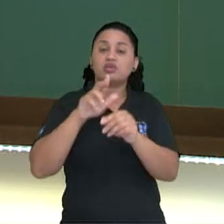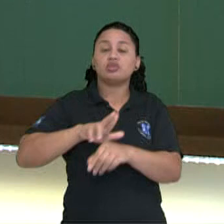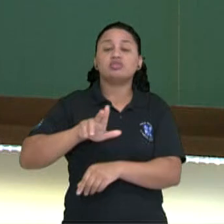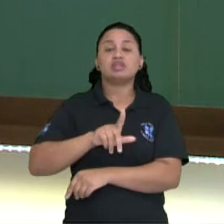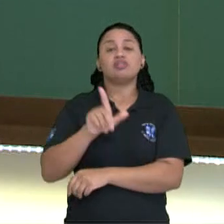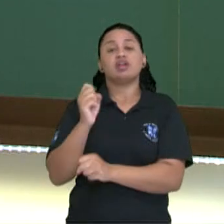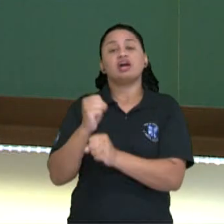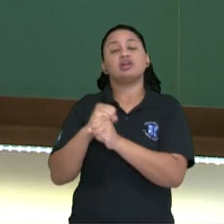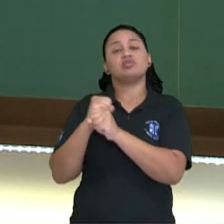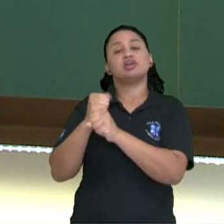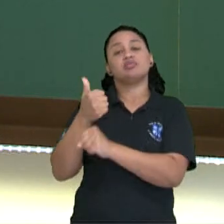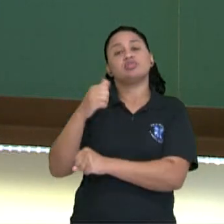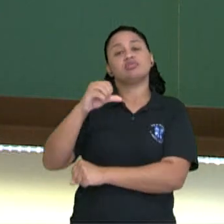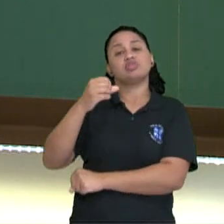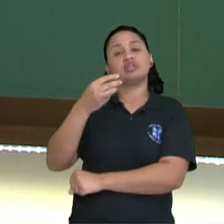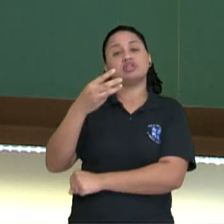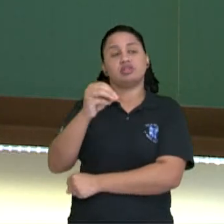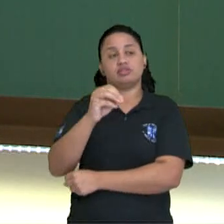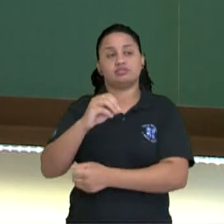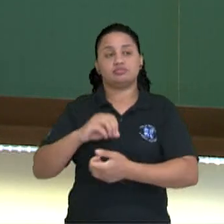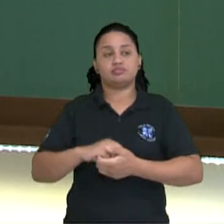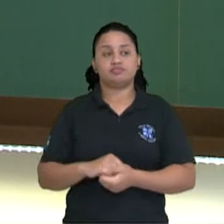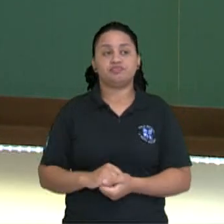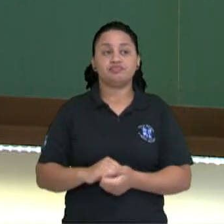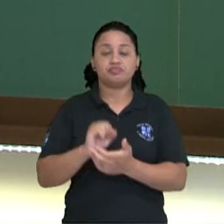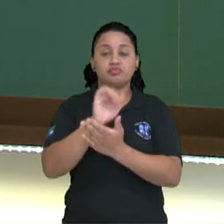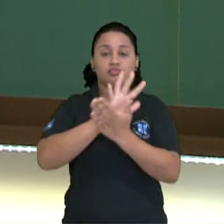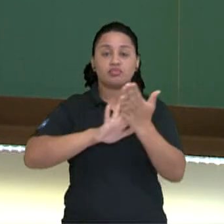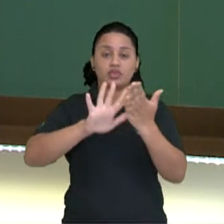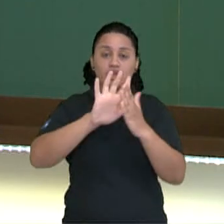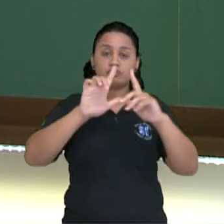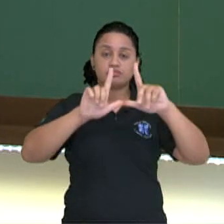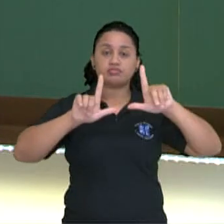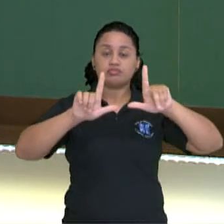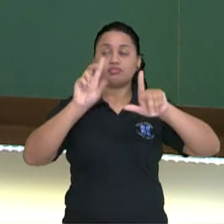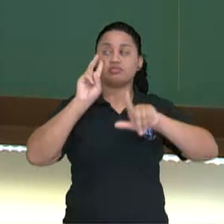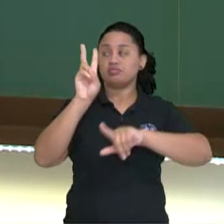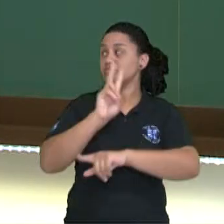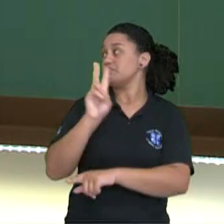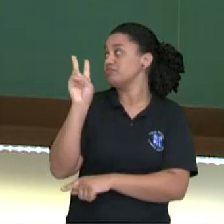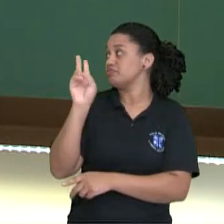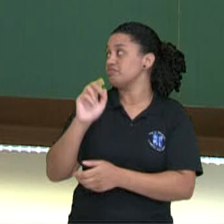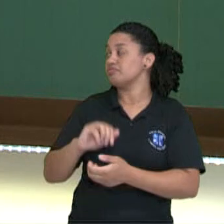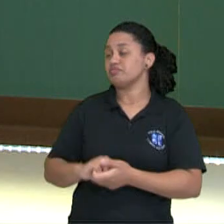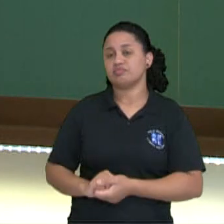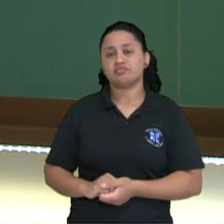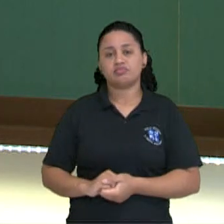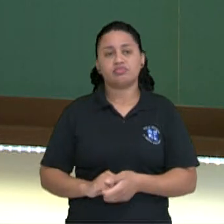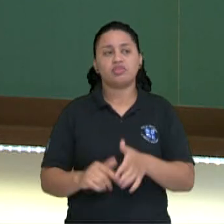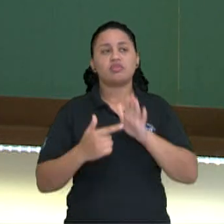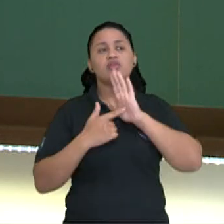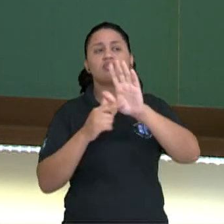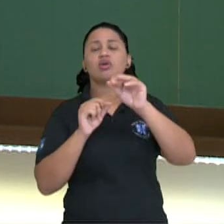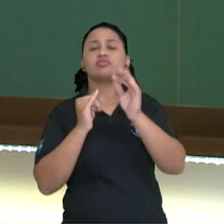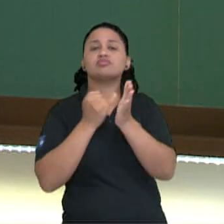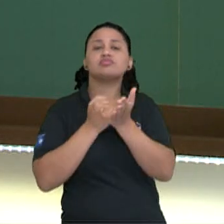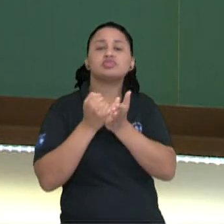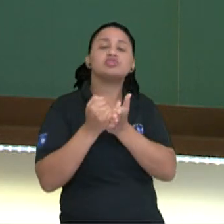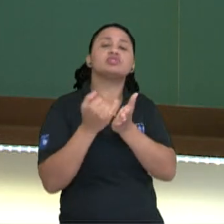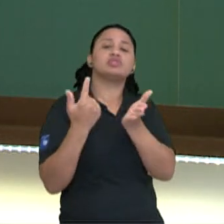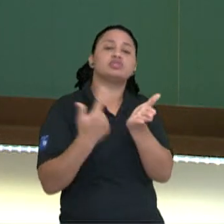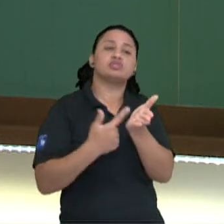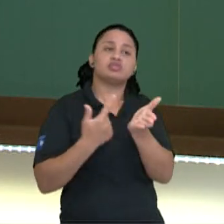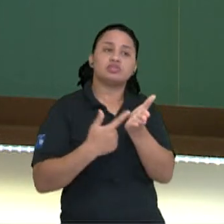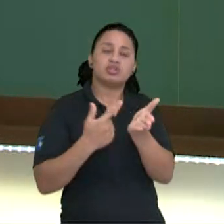década de 1930. Essa imagem aqui é para retratar a introdução do livro, com algumas reportagens